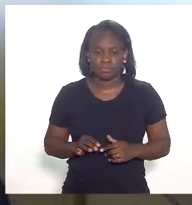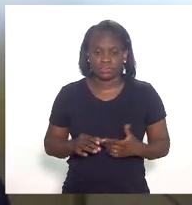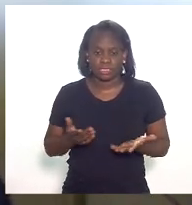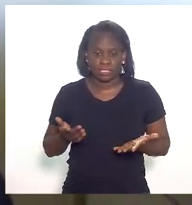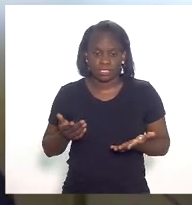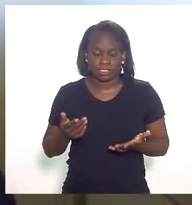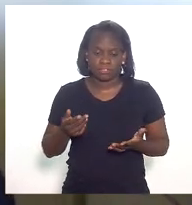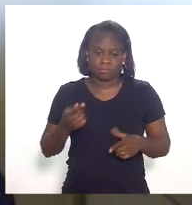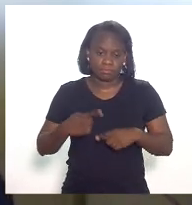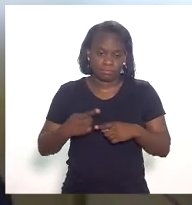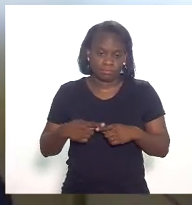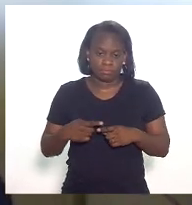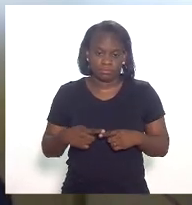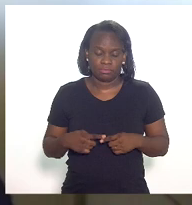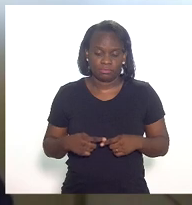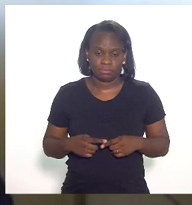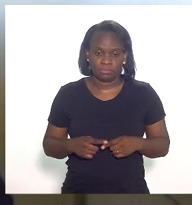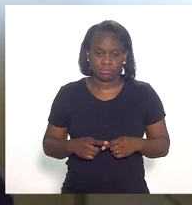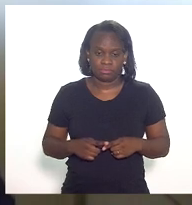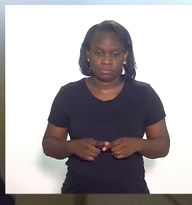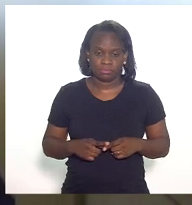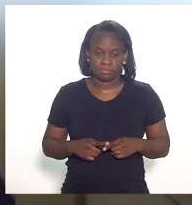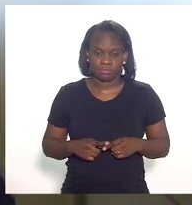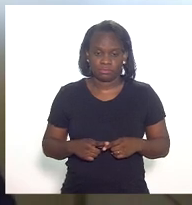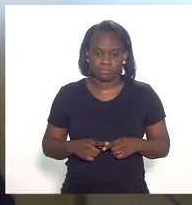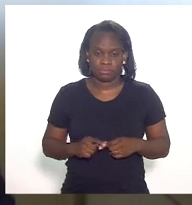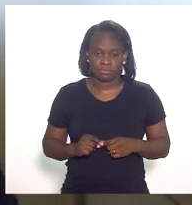fechada, porque...